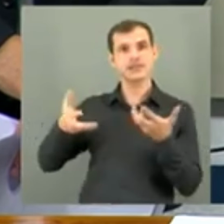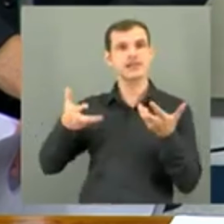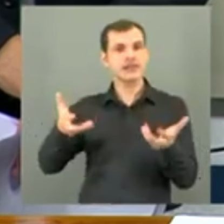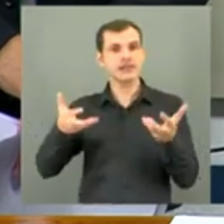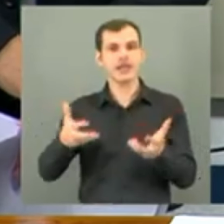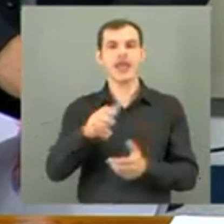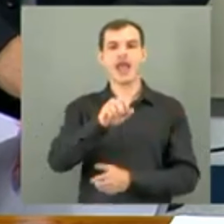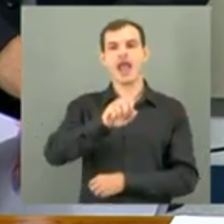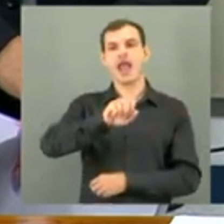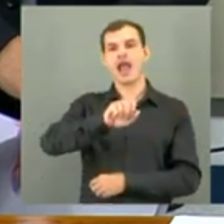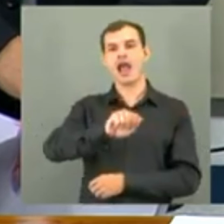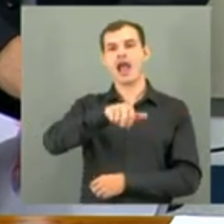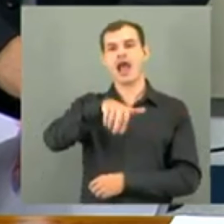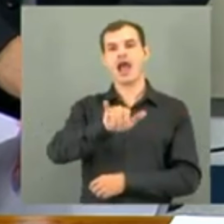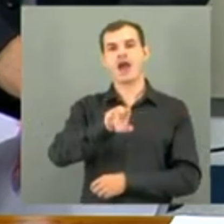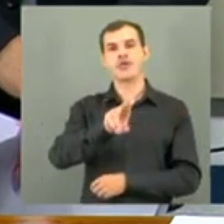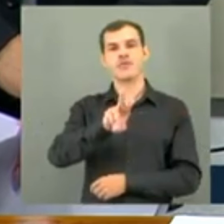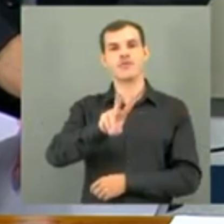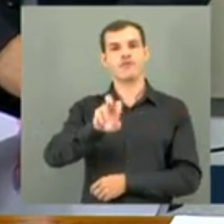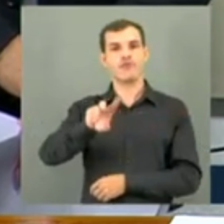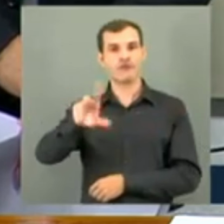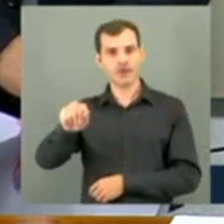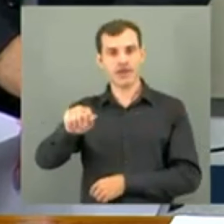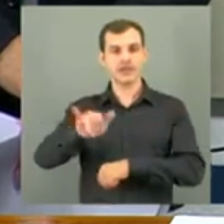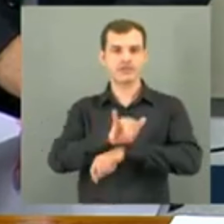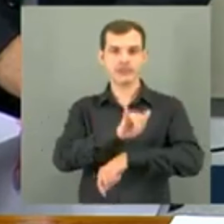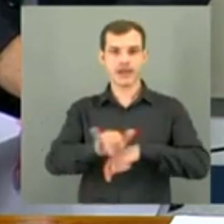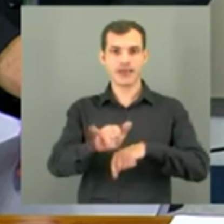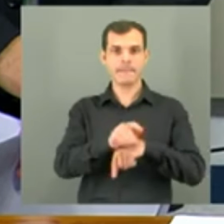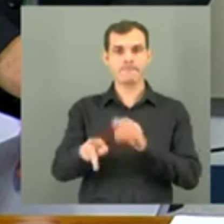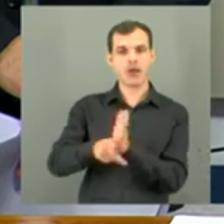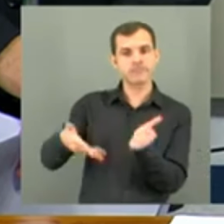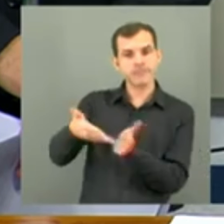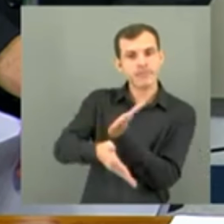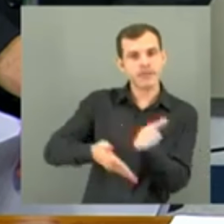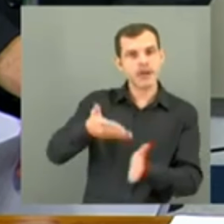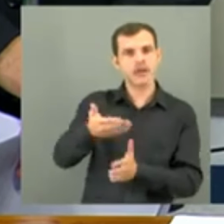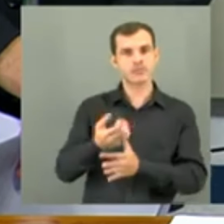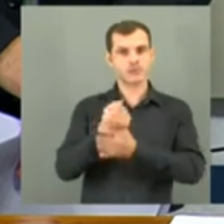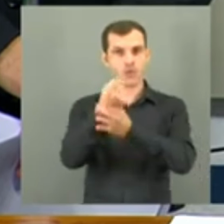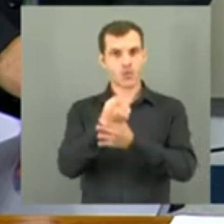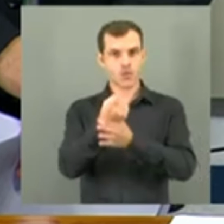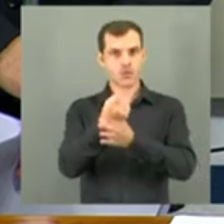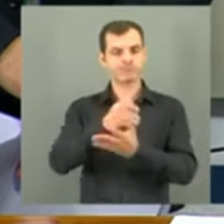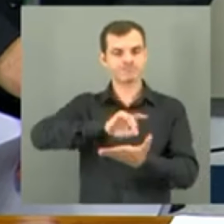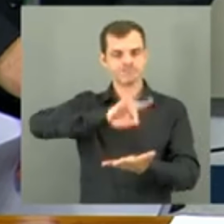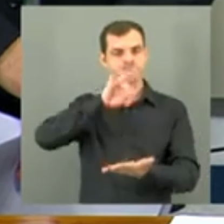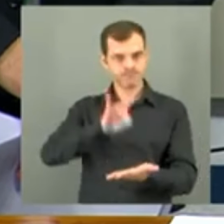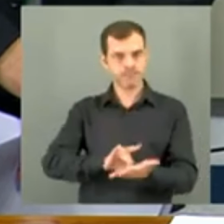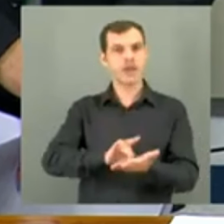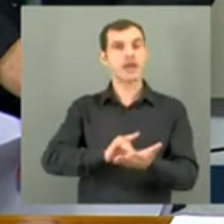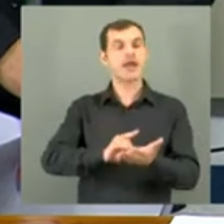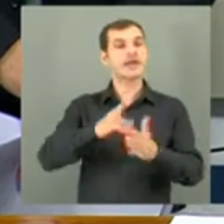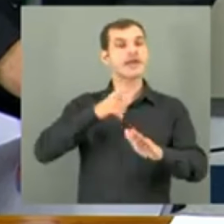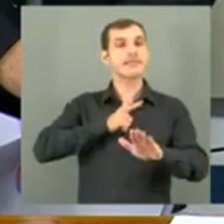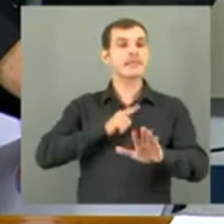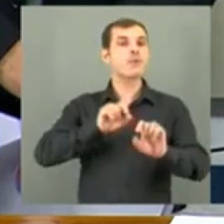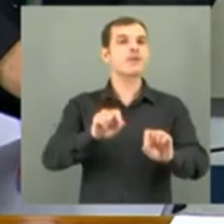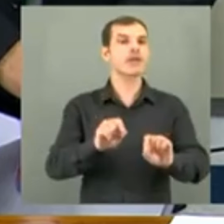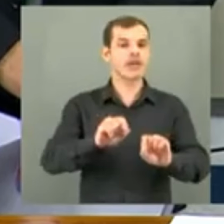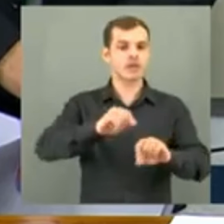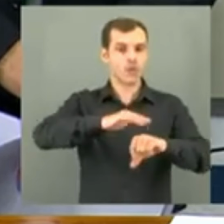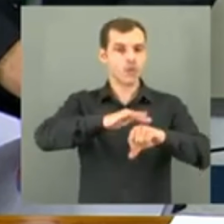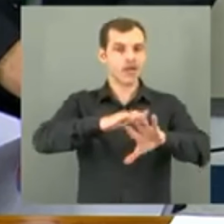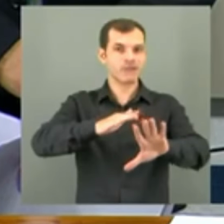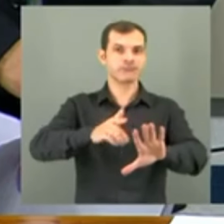da Ayurveda como um método de tratamento seguro, eficaz, com a prevenção e a cura de